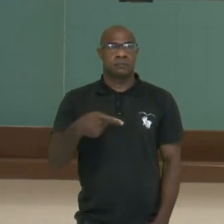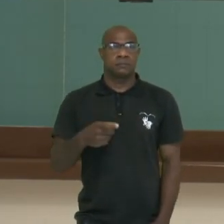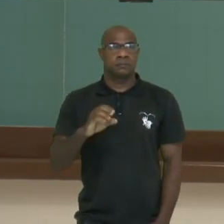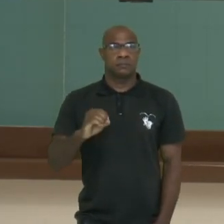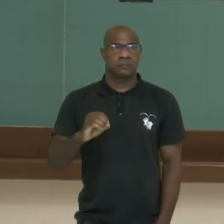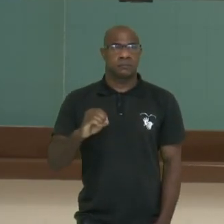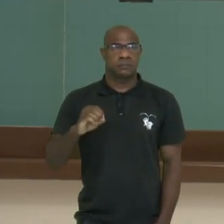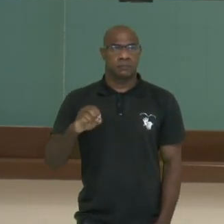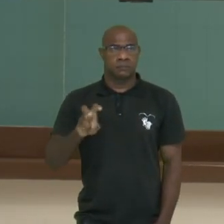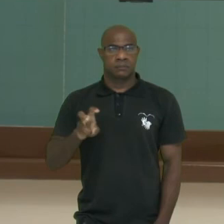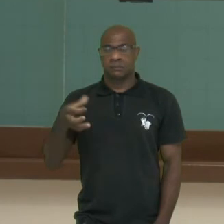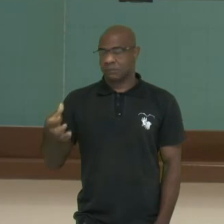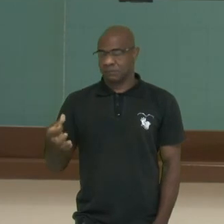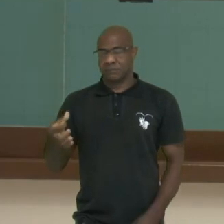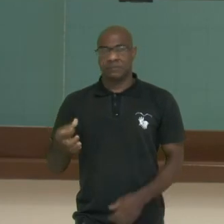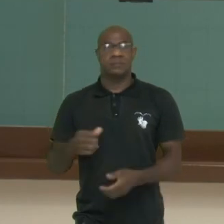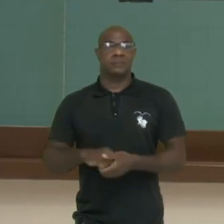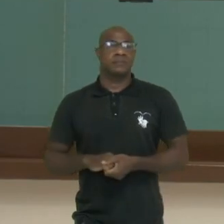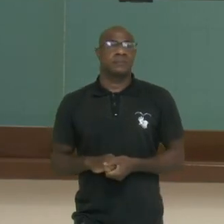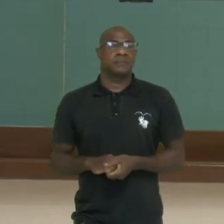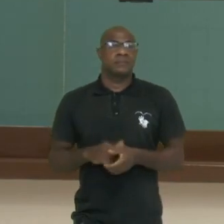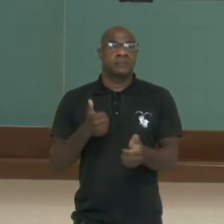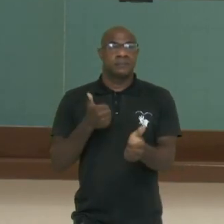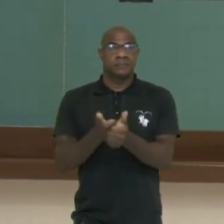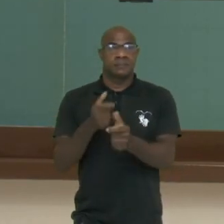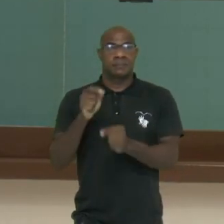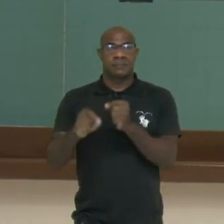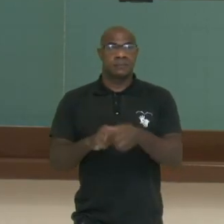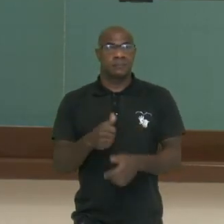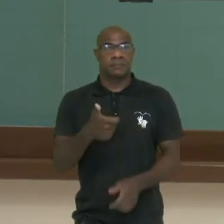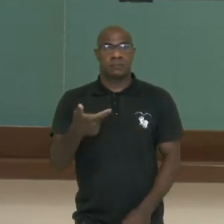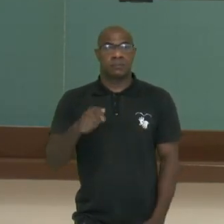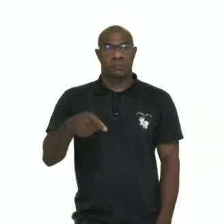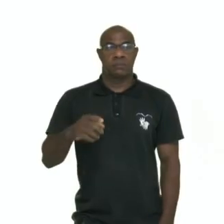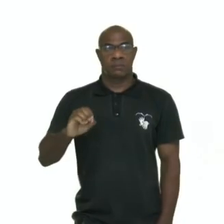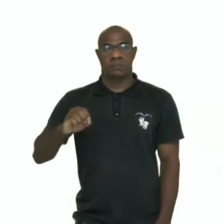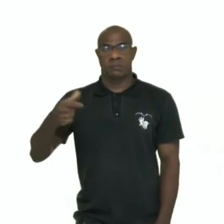de 12,06. Então, consideramos ali como